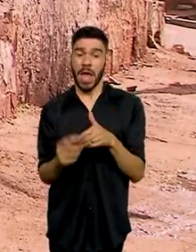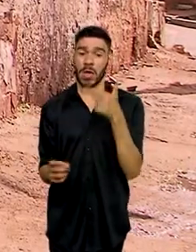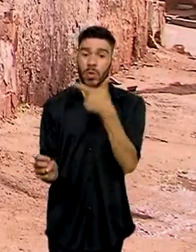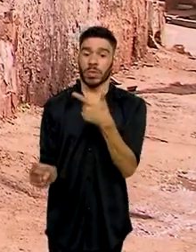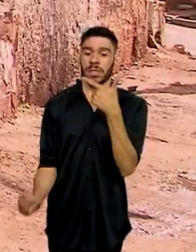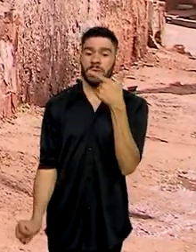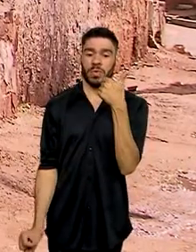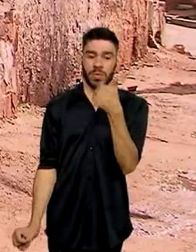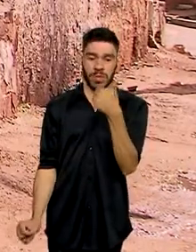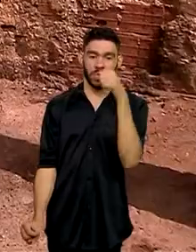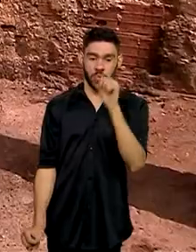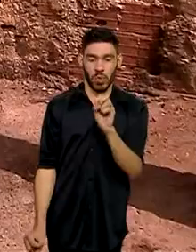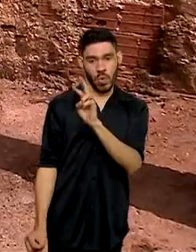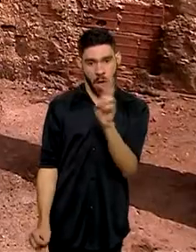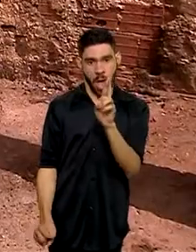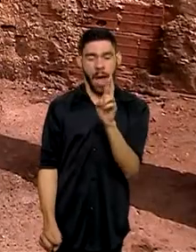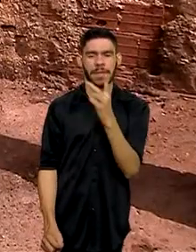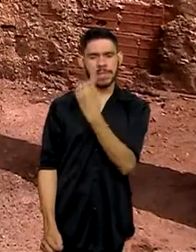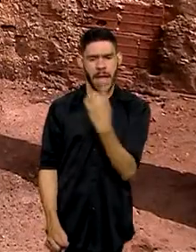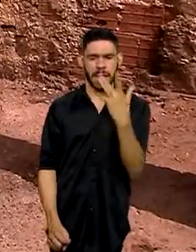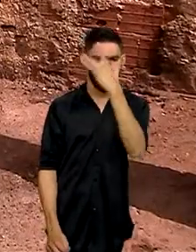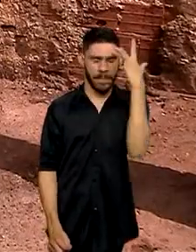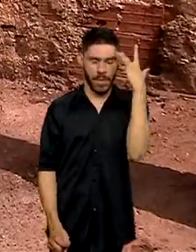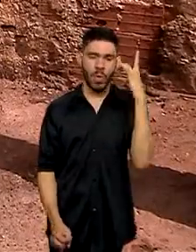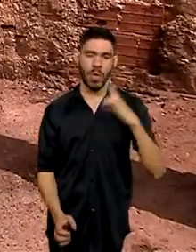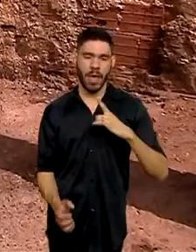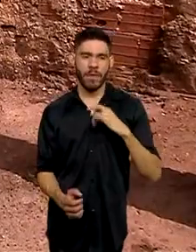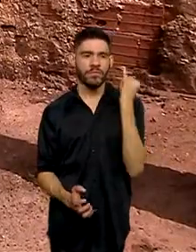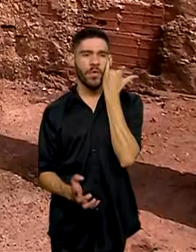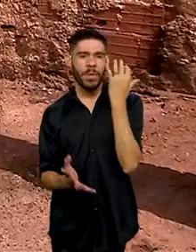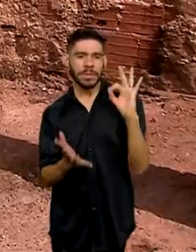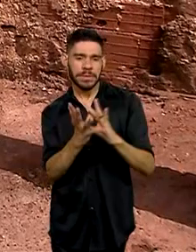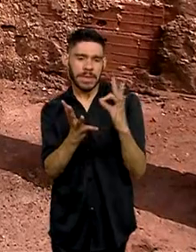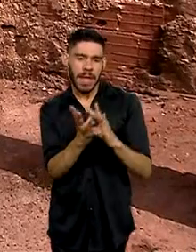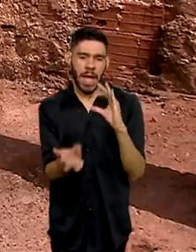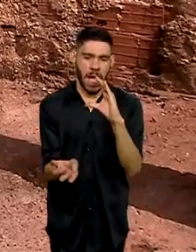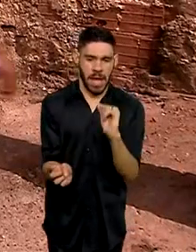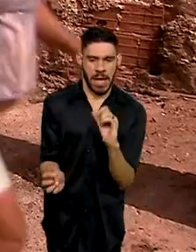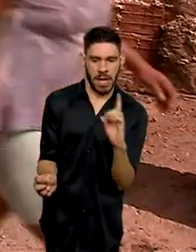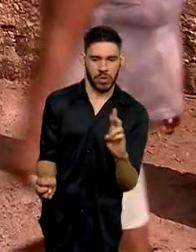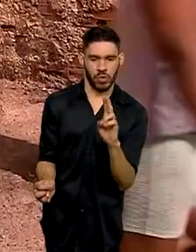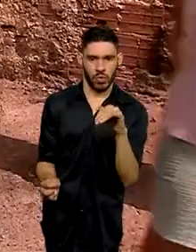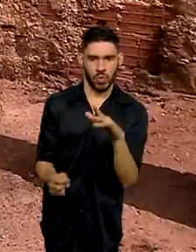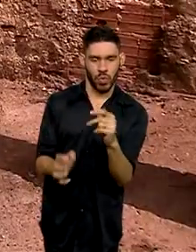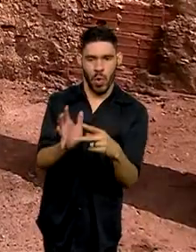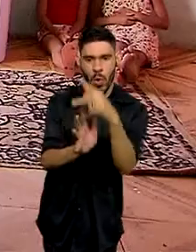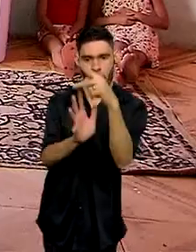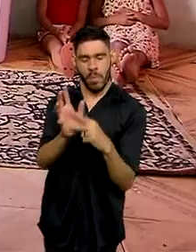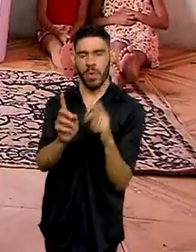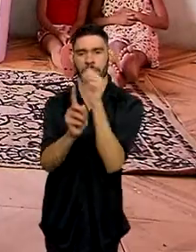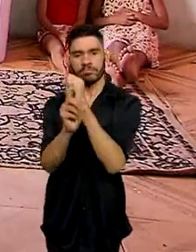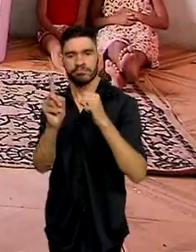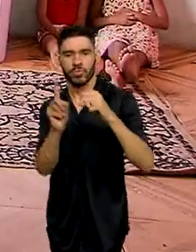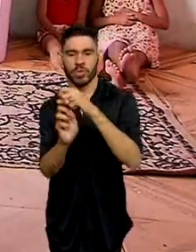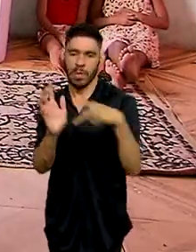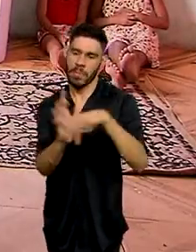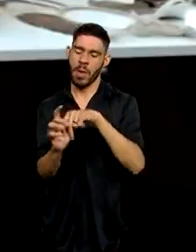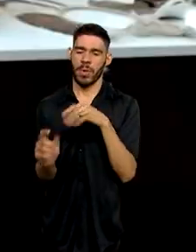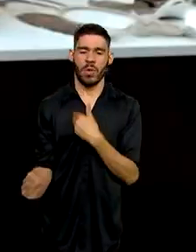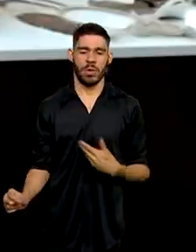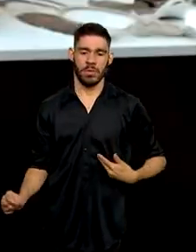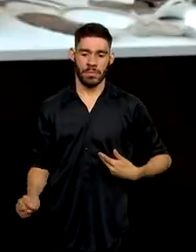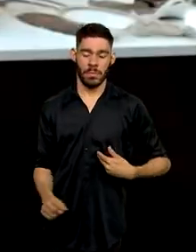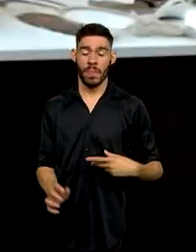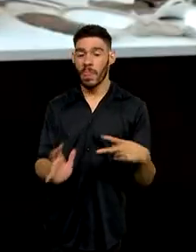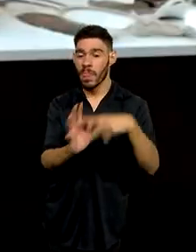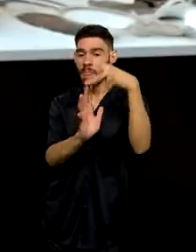por pessoa e ainda ter os dados atualizados no Cadastro Único para programas sociais do governo. O